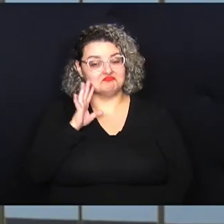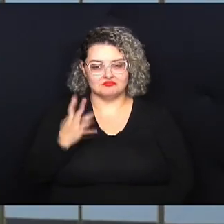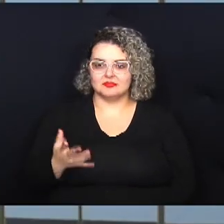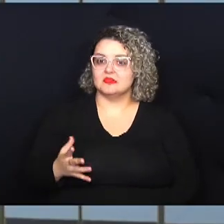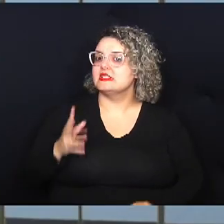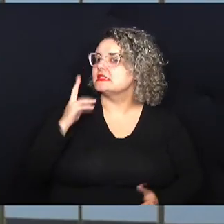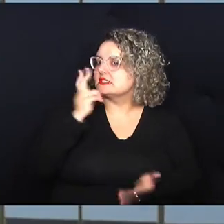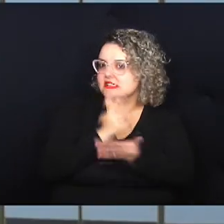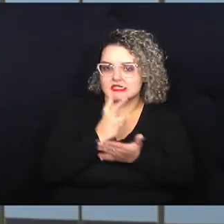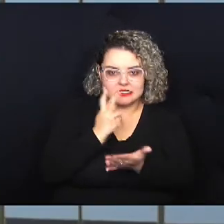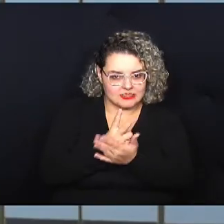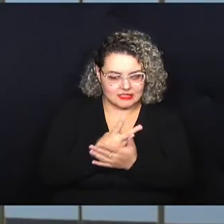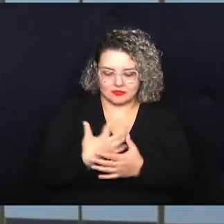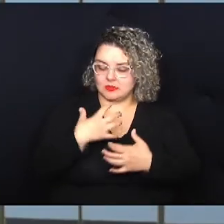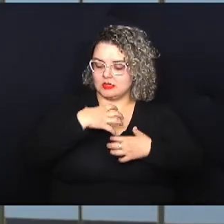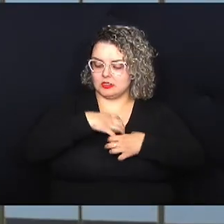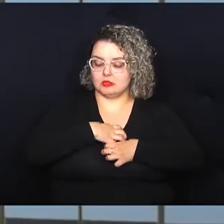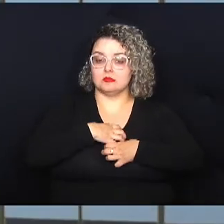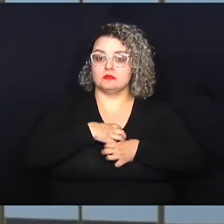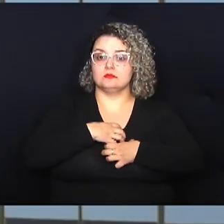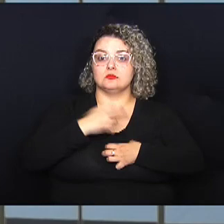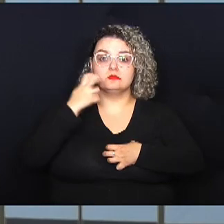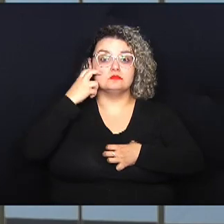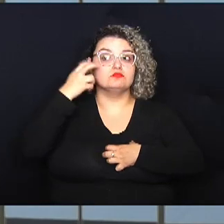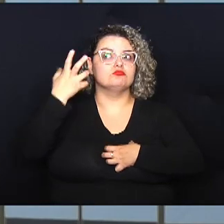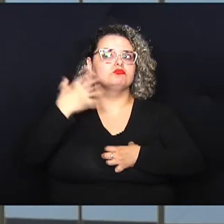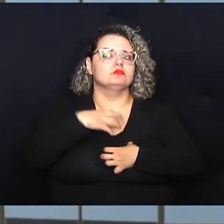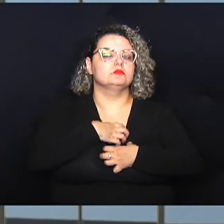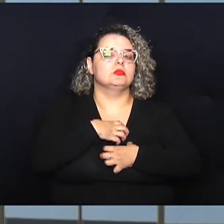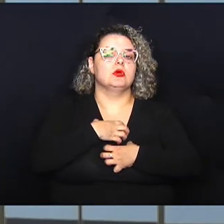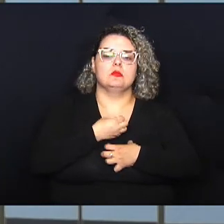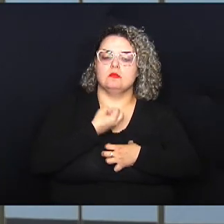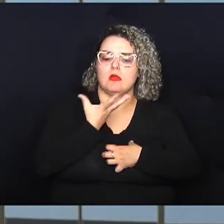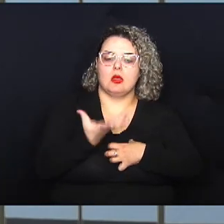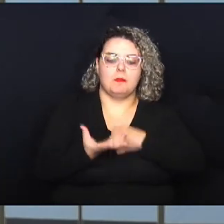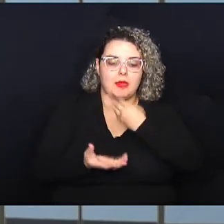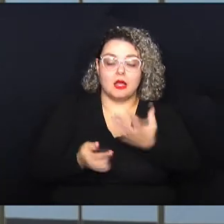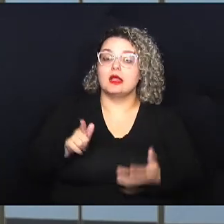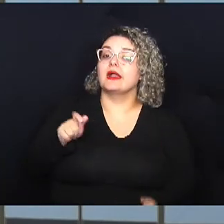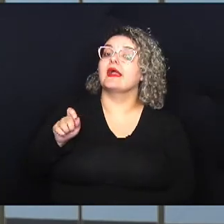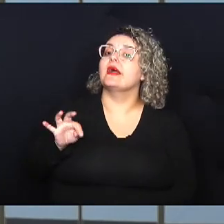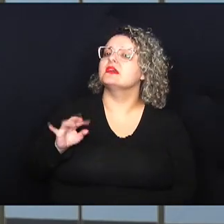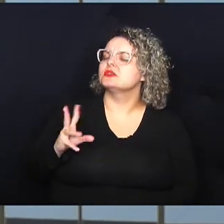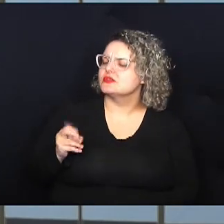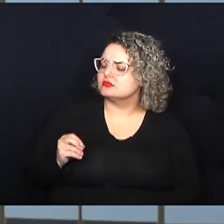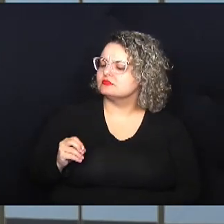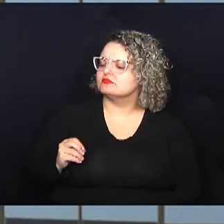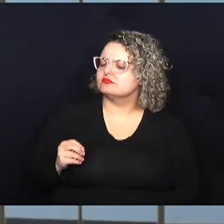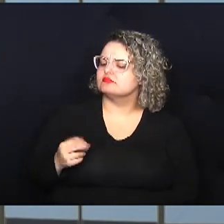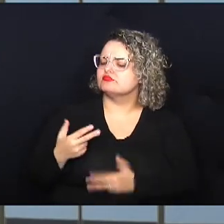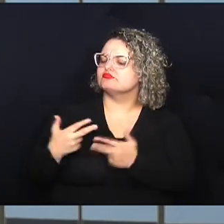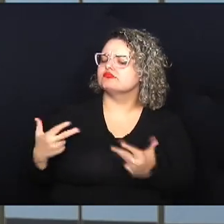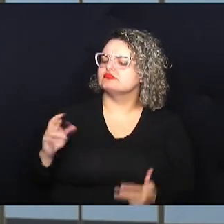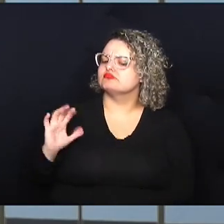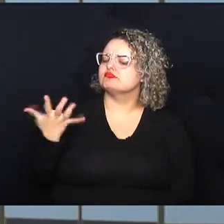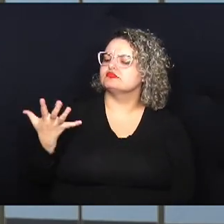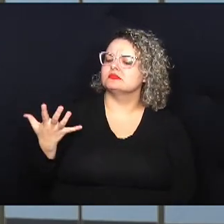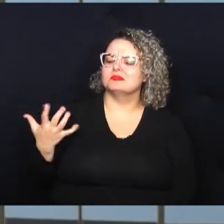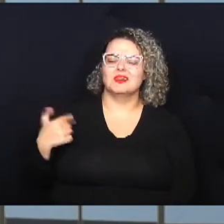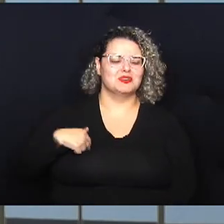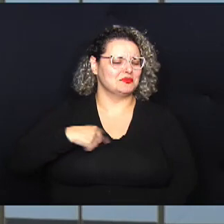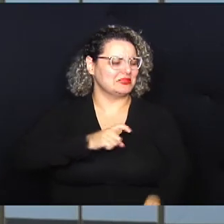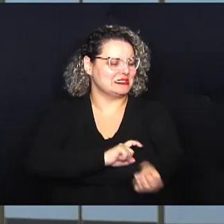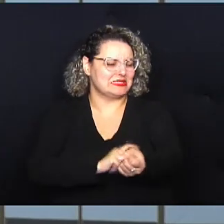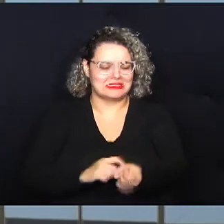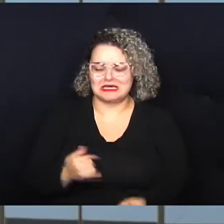momento, a nossa emoção é gatilhos, né? Sempre. São gatilhos. Então, aconteceu alguma coisa, eu já fiquei com raiva, eu já fiquei triste, eu já